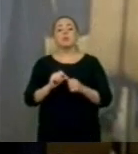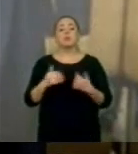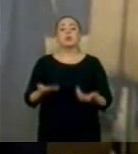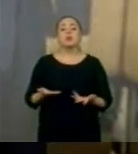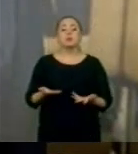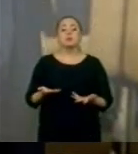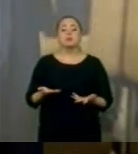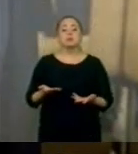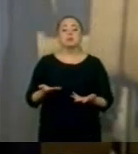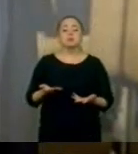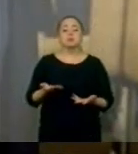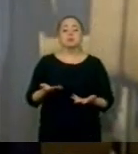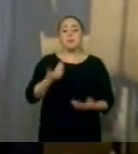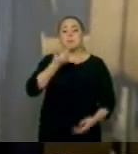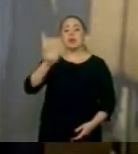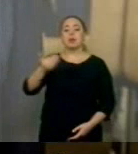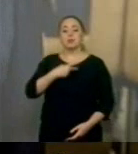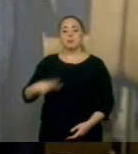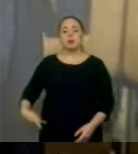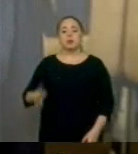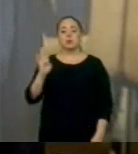a requisição ao presidente,